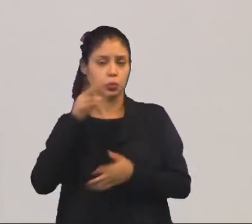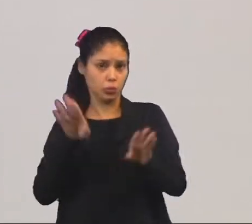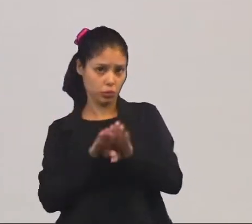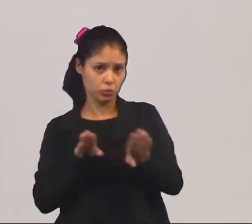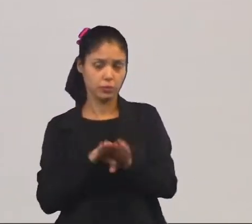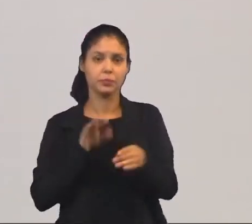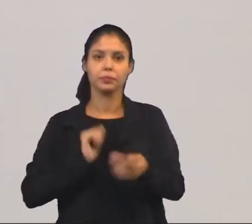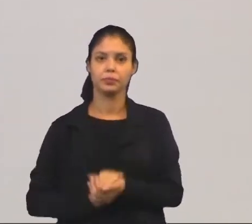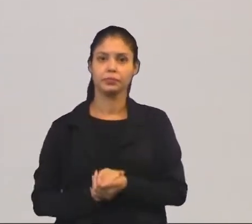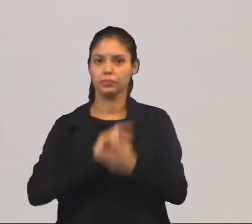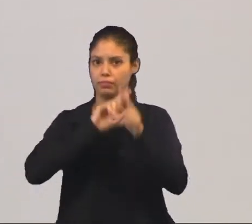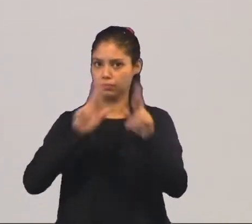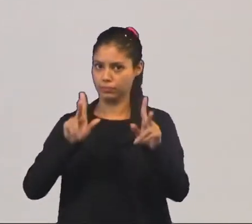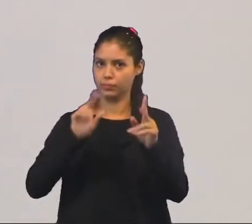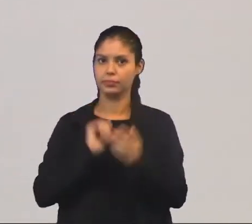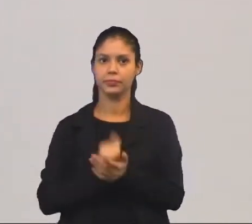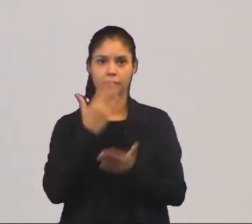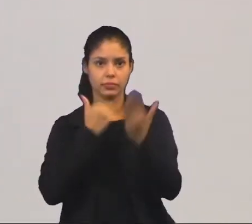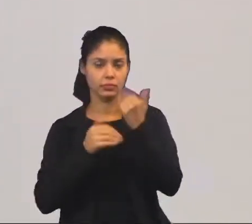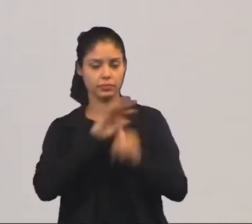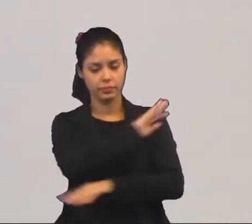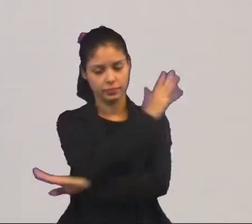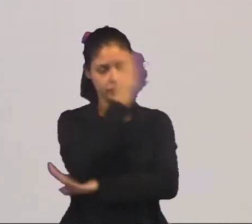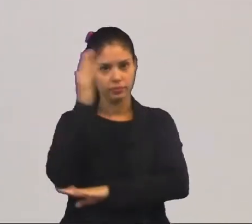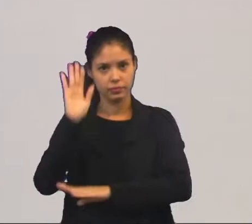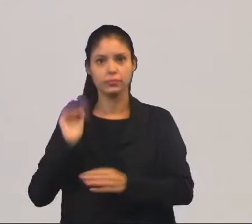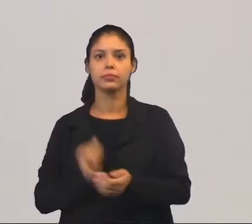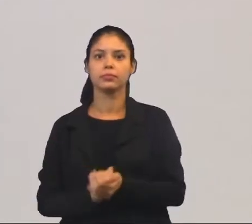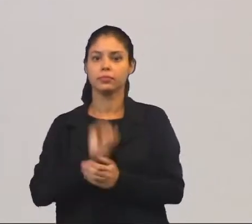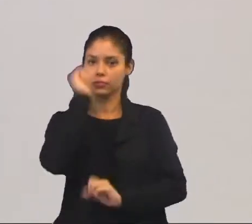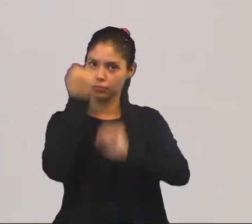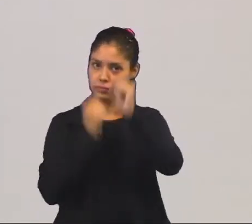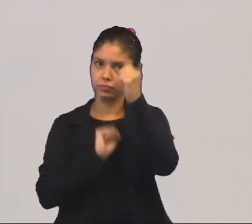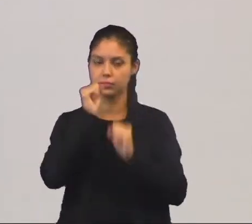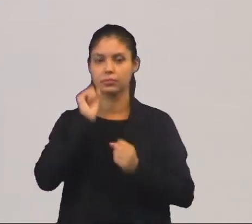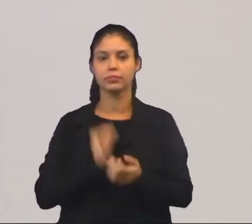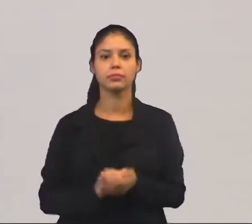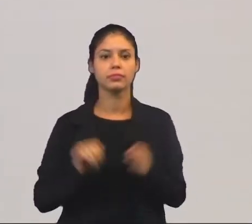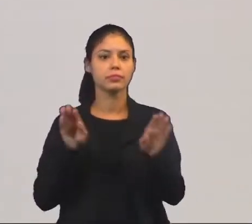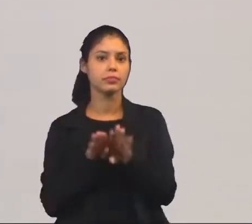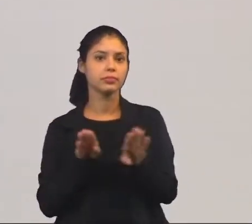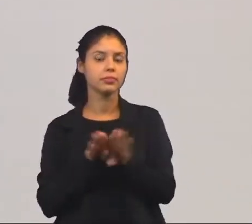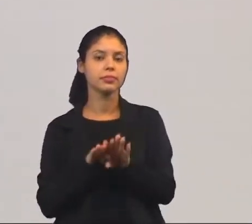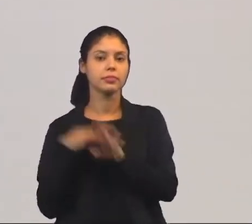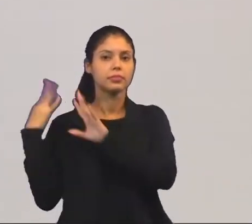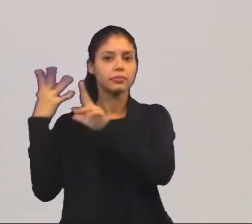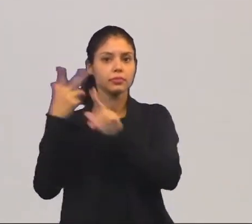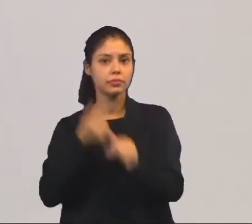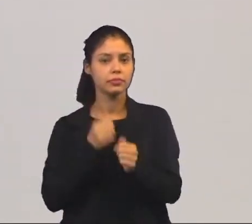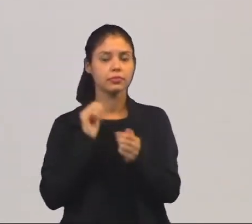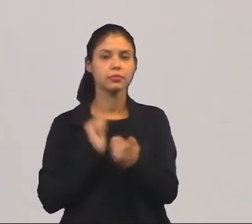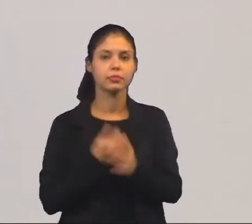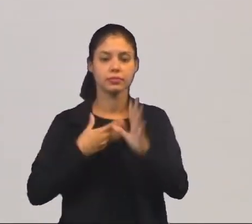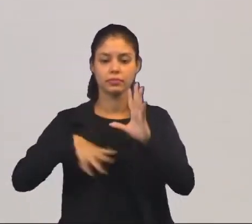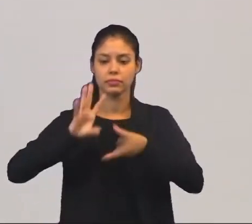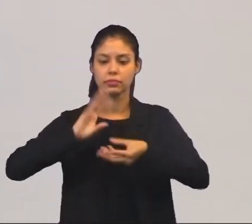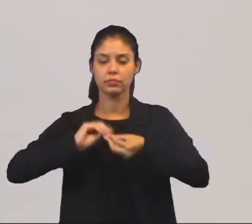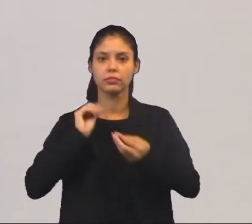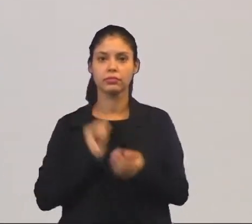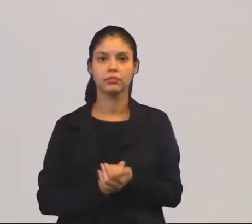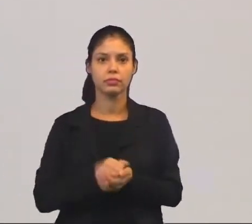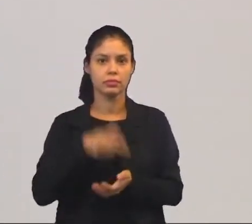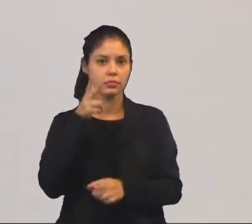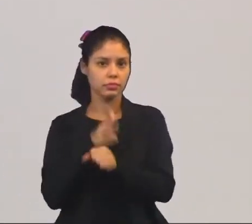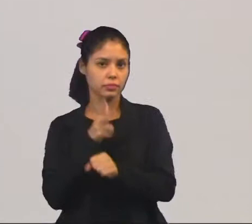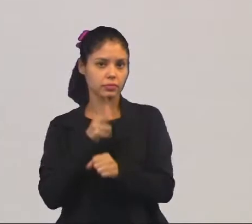também a diferença entre alimentos naturais e alimentos industrializados. E para retomar, para ter um resumo, eu trouxe